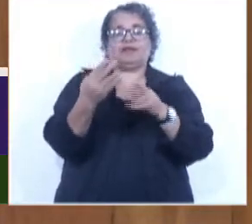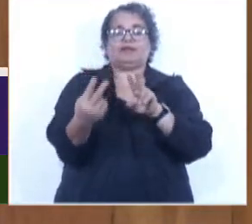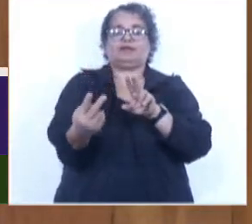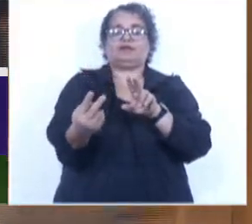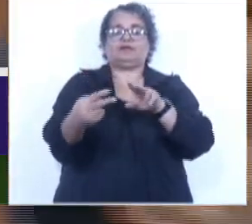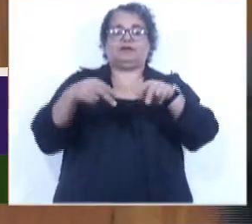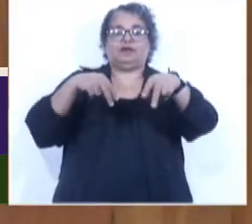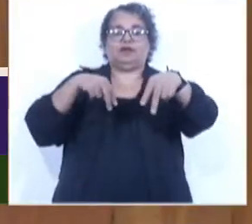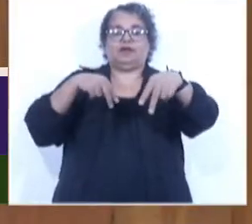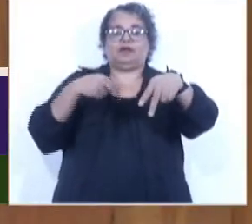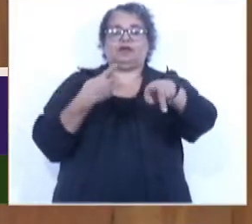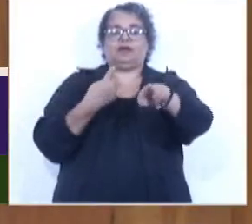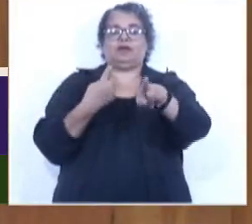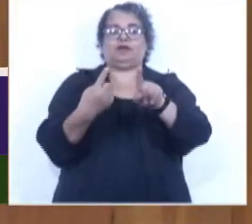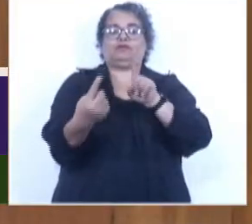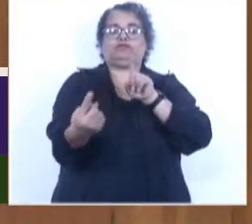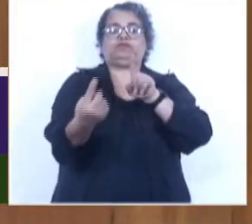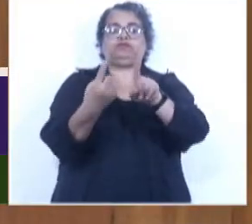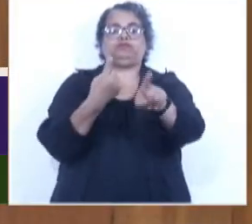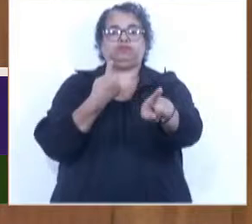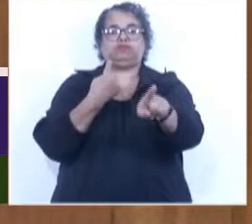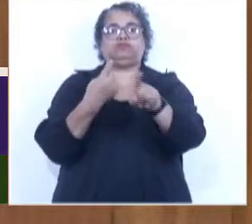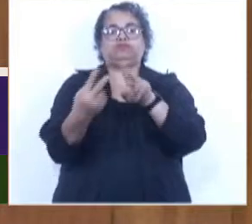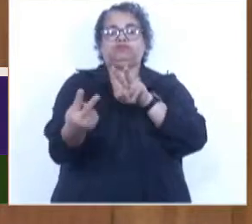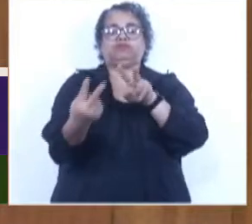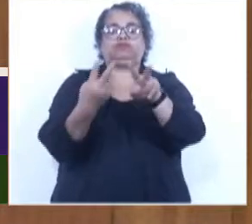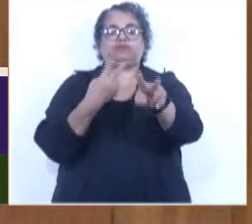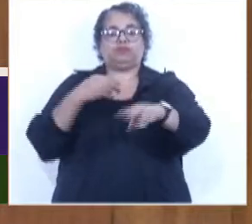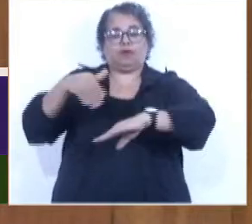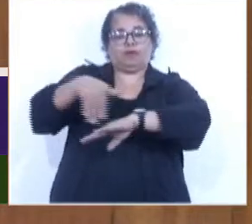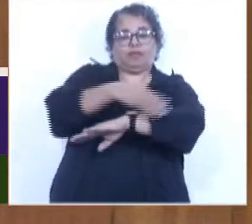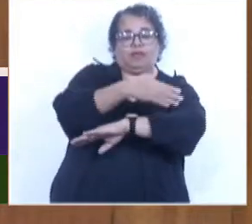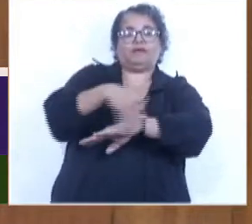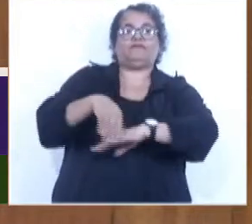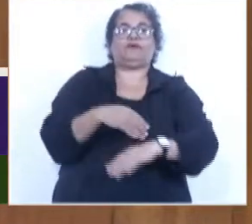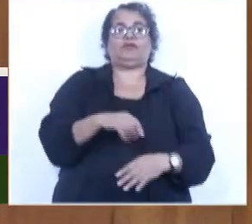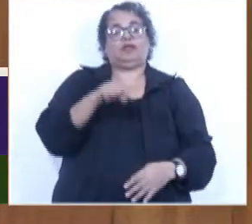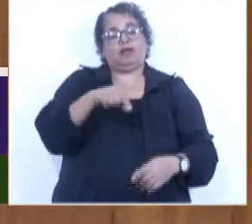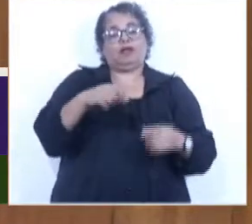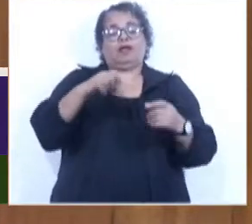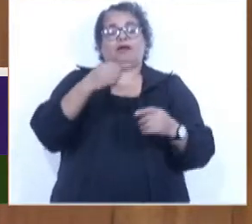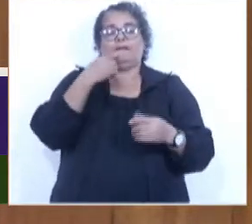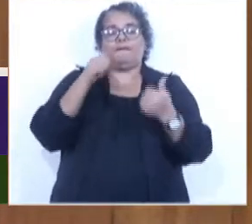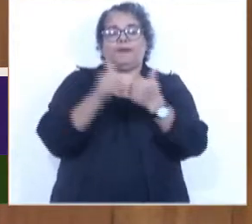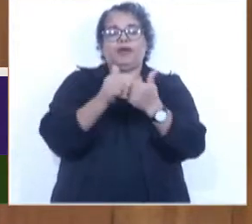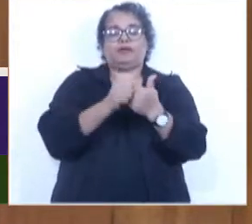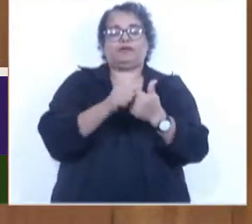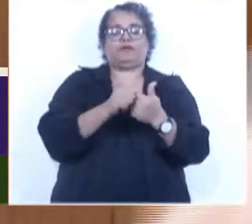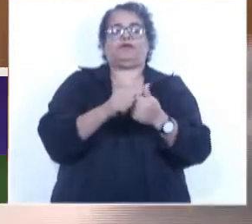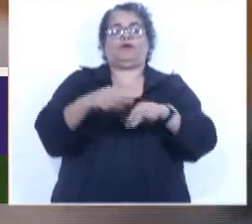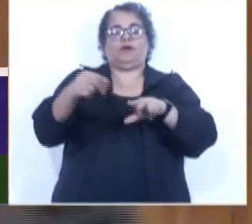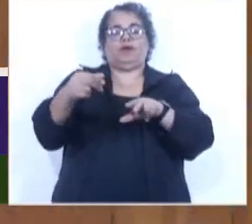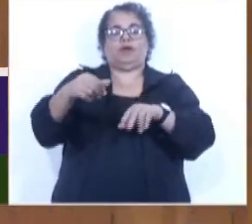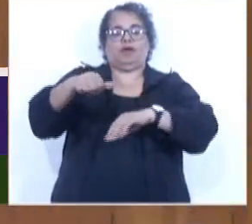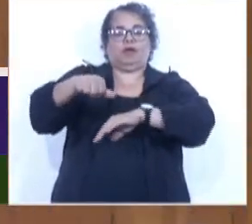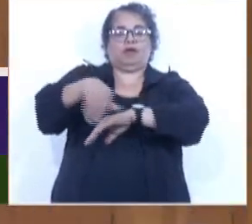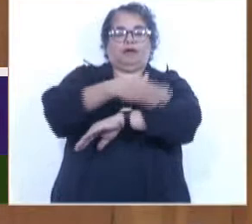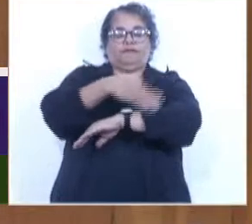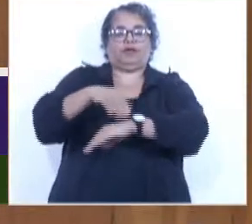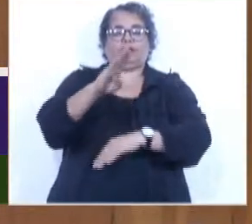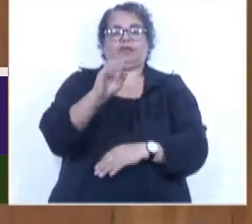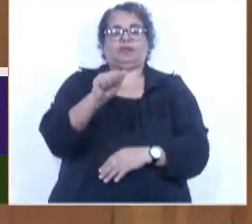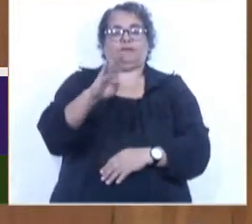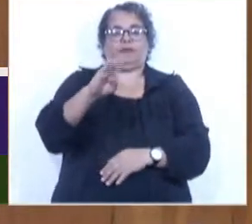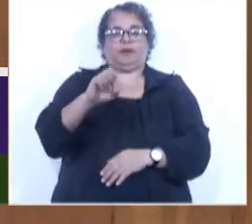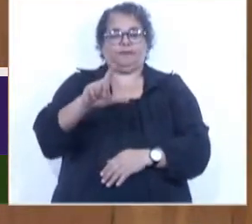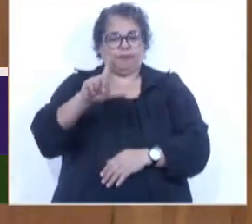da Avenida Jardim Holanda próximo Avenida Babel foi um requerimento de nossa autoria para que